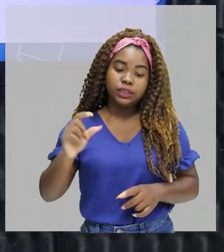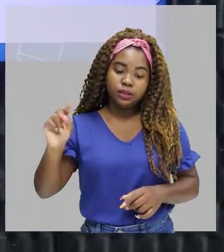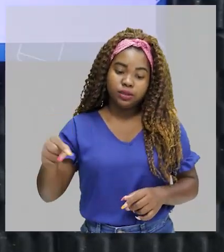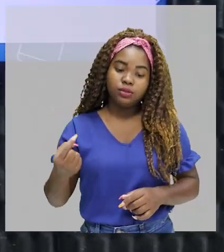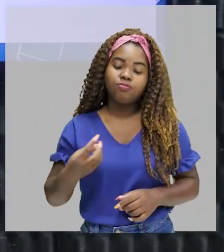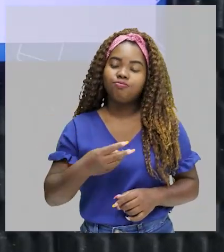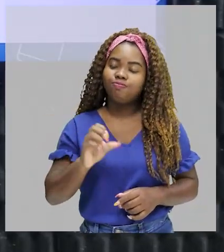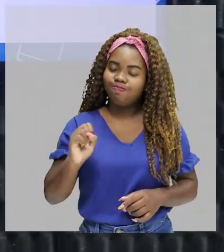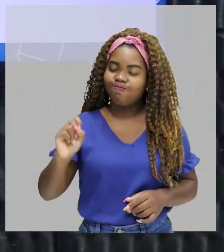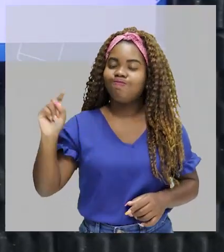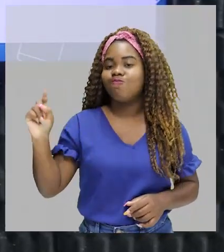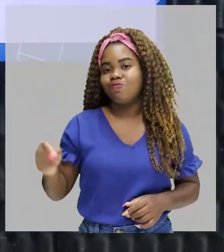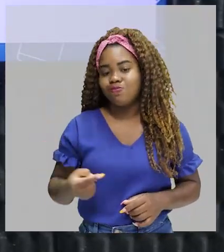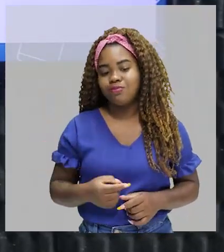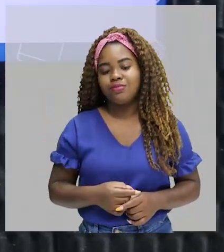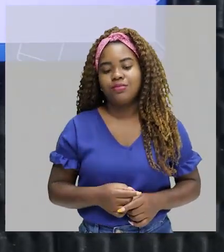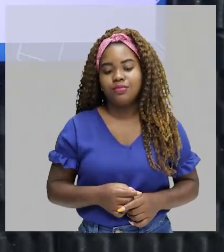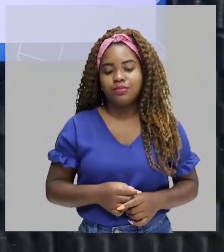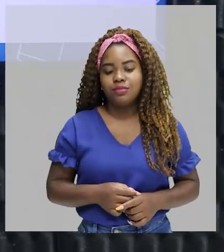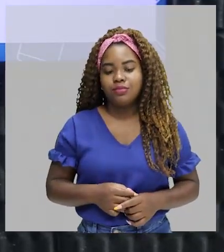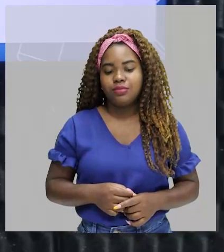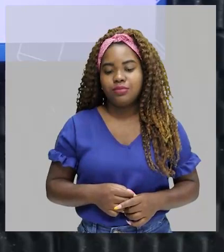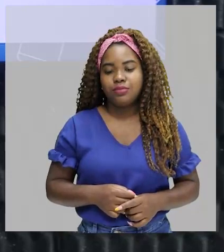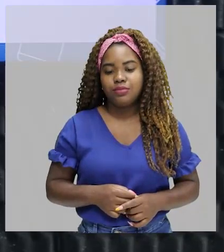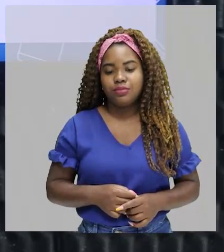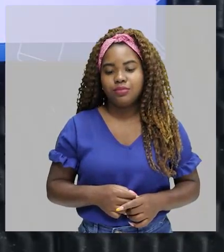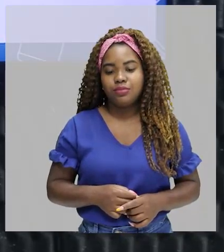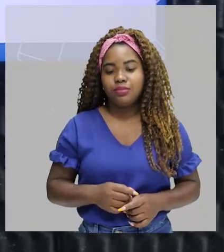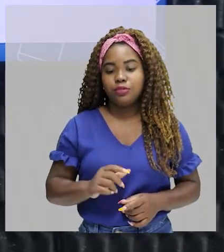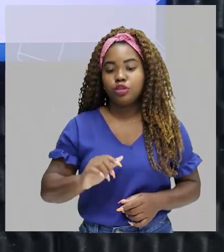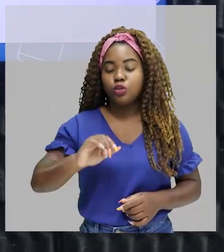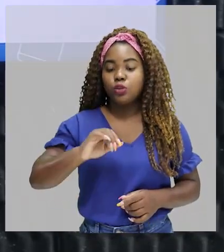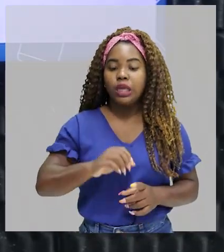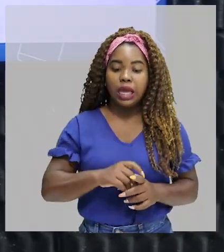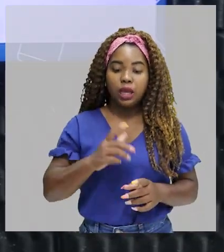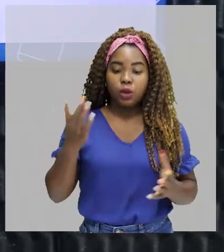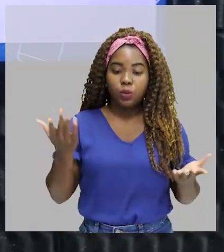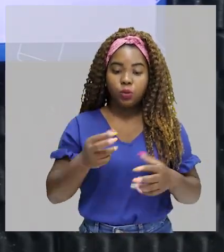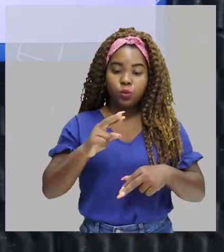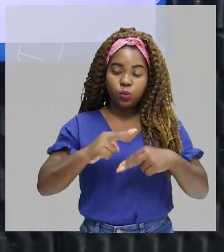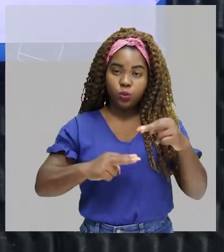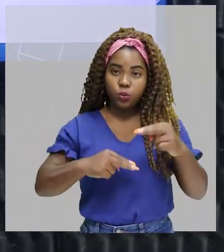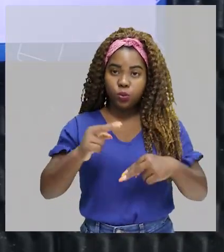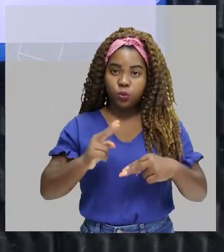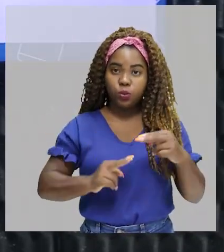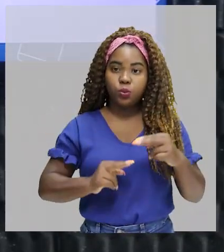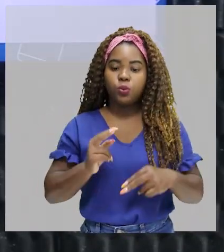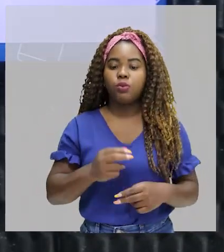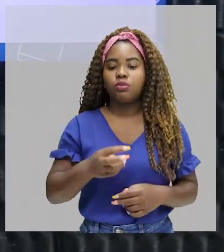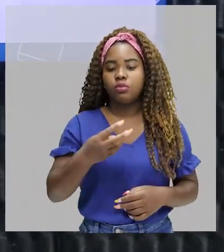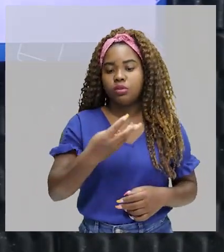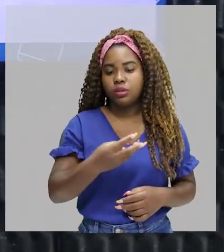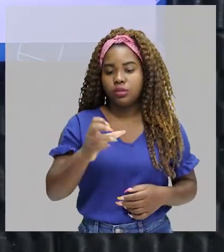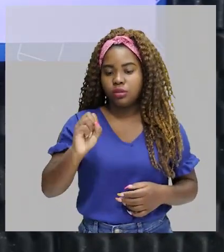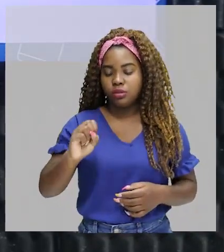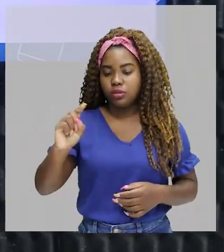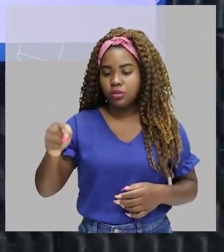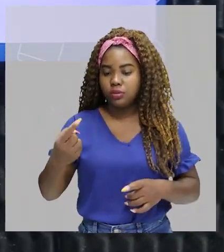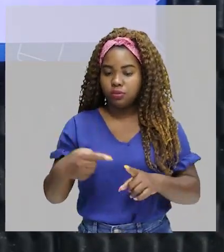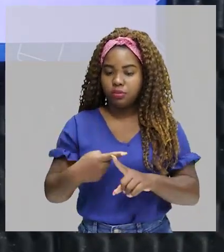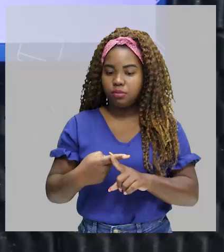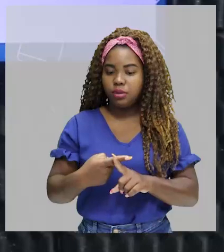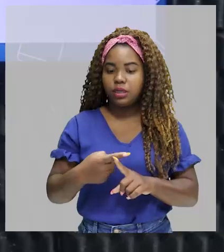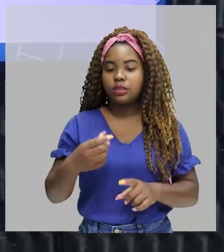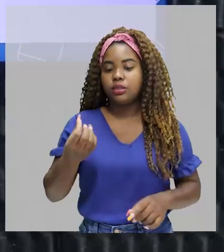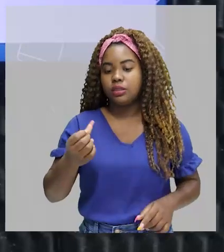maio R$ 38 mil. Nos próximos meses, agora junho, eu estou pegando 38 mil mais